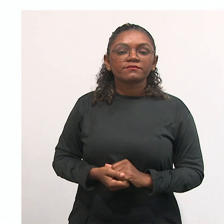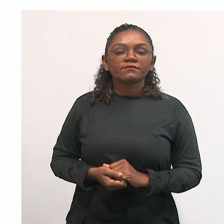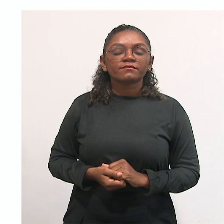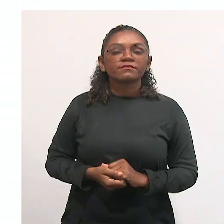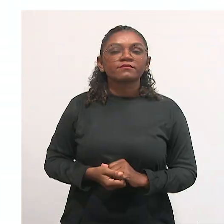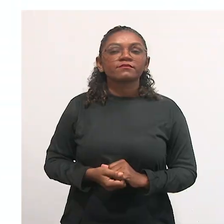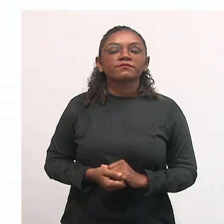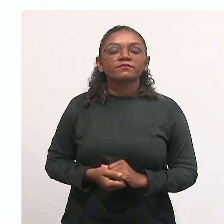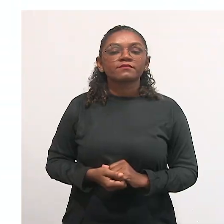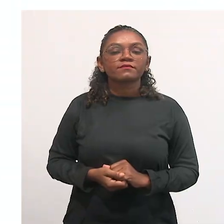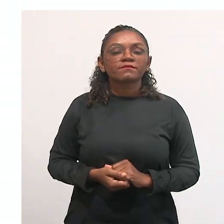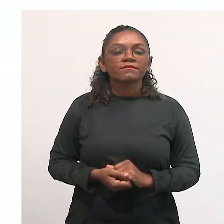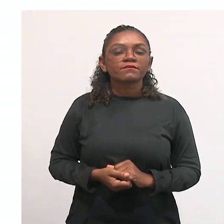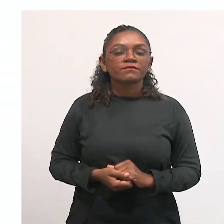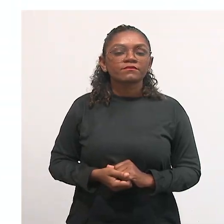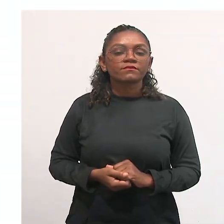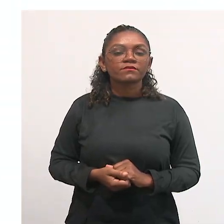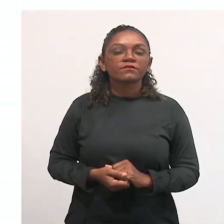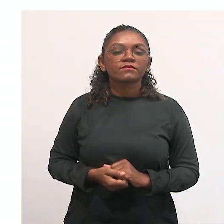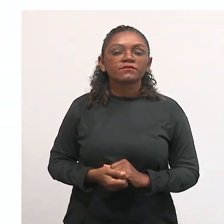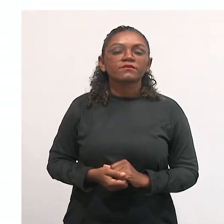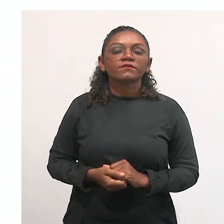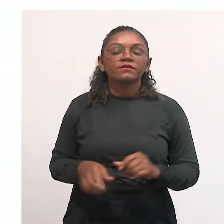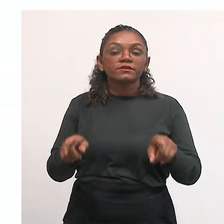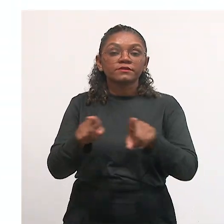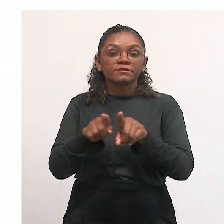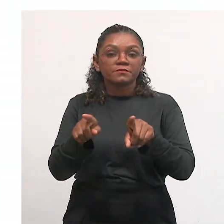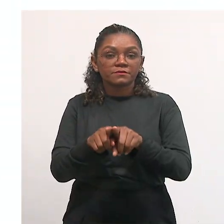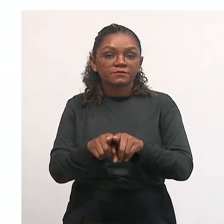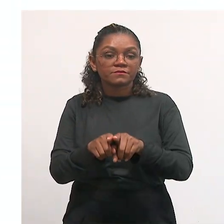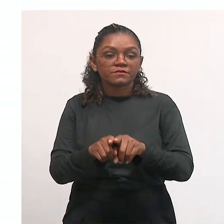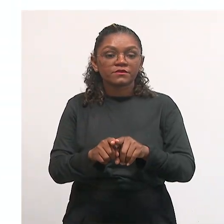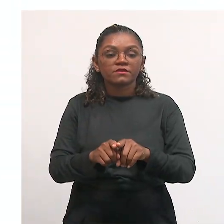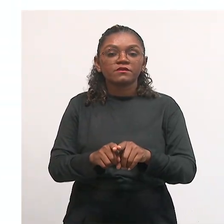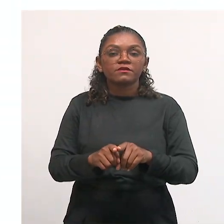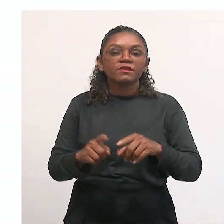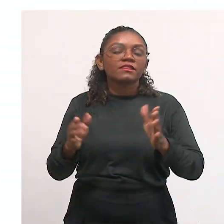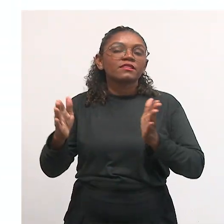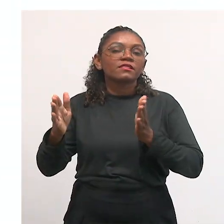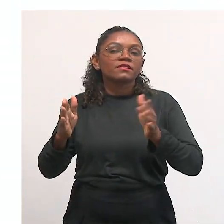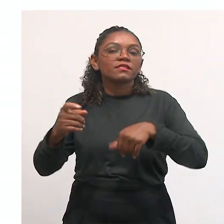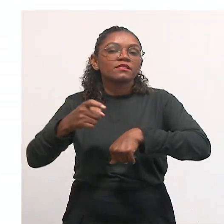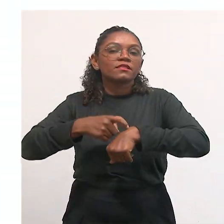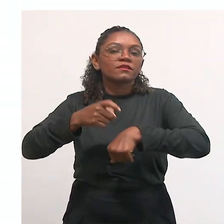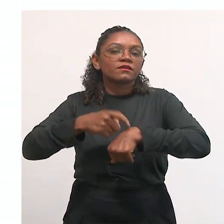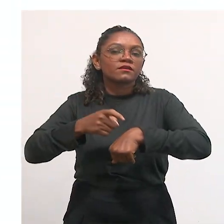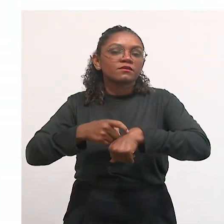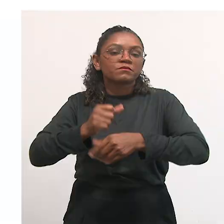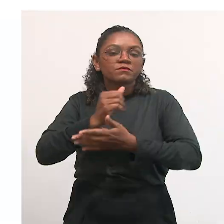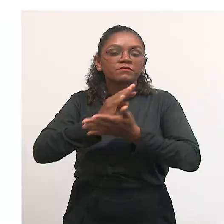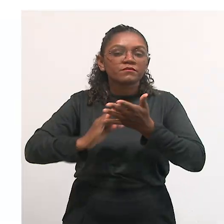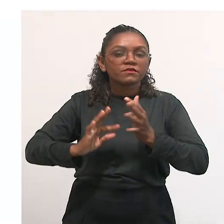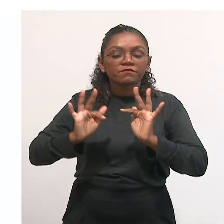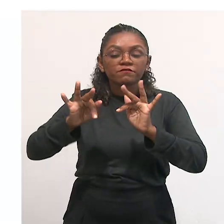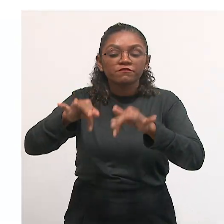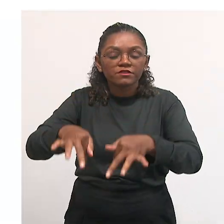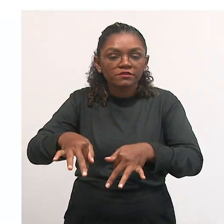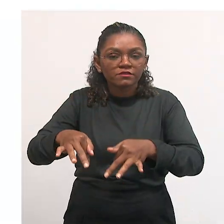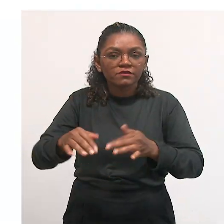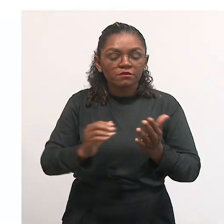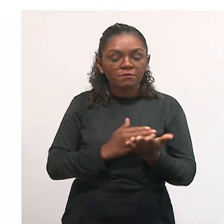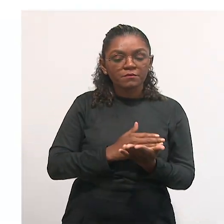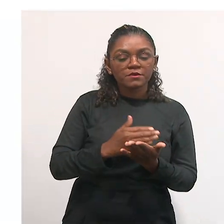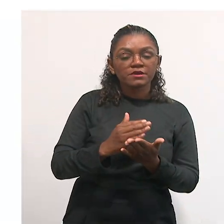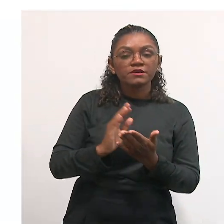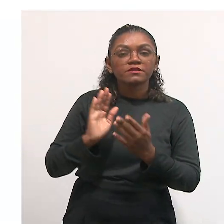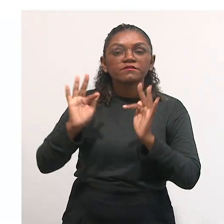próximo slide. Estimar a duração das atividades, né, que é o processo responsável por estimar a quantidade de